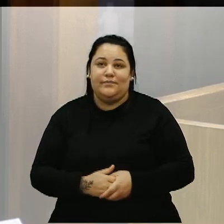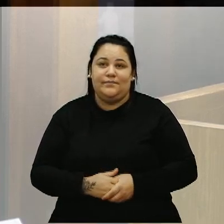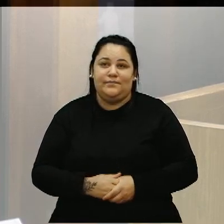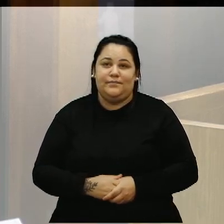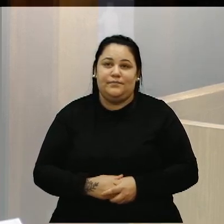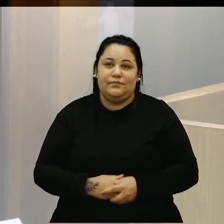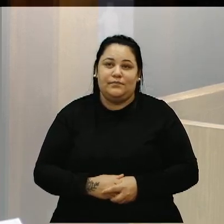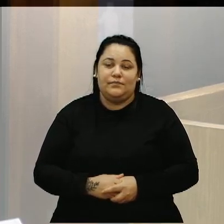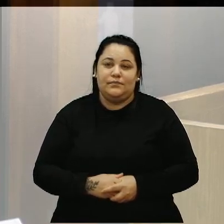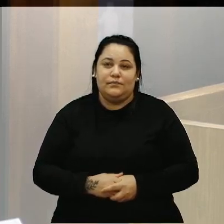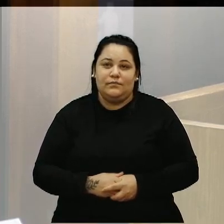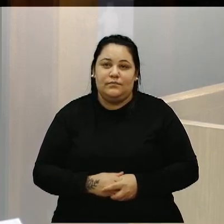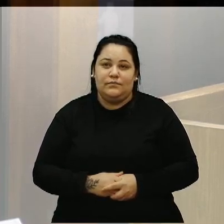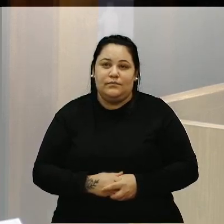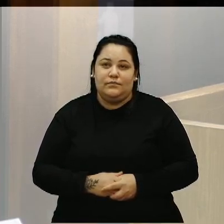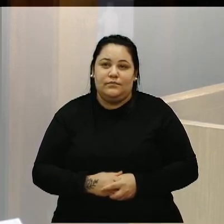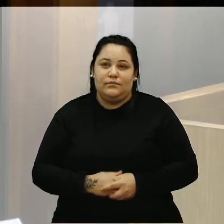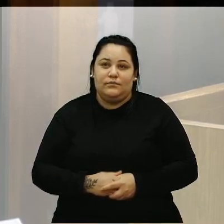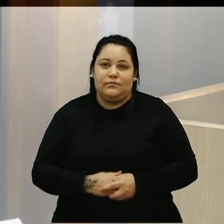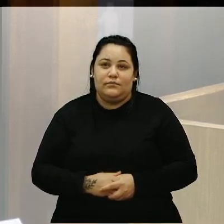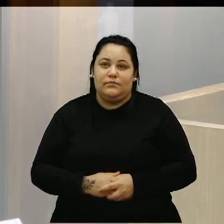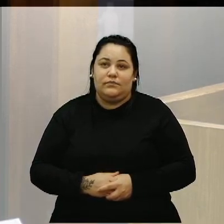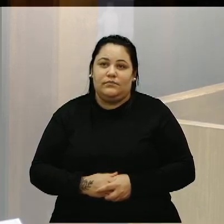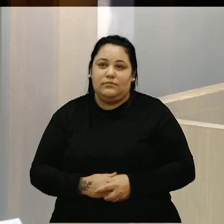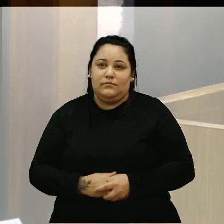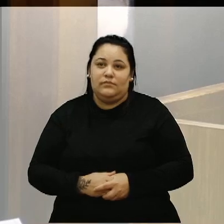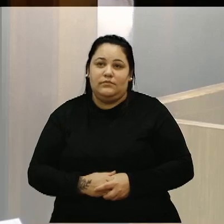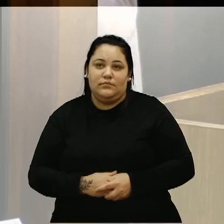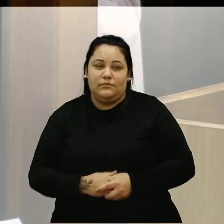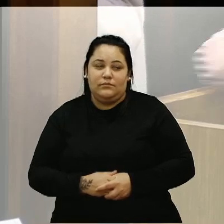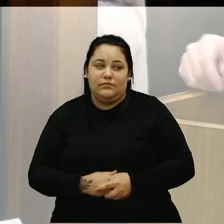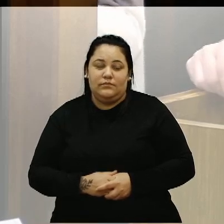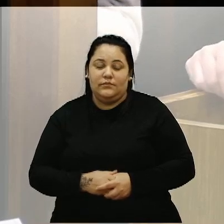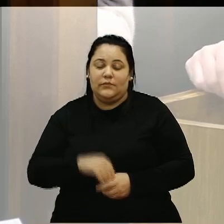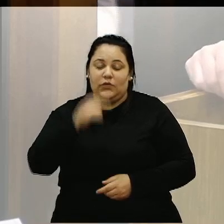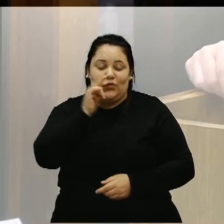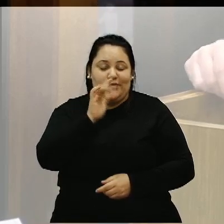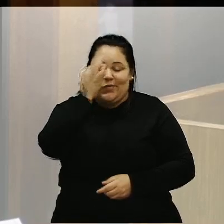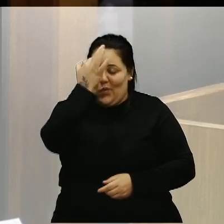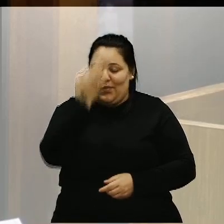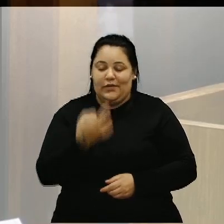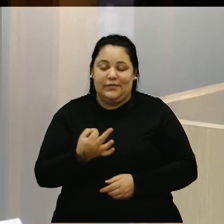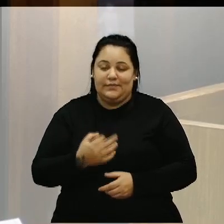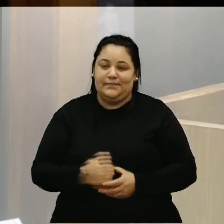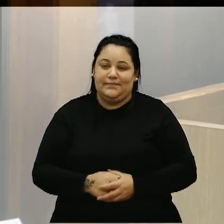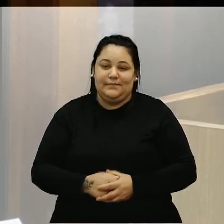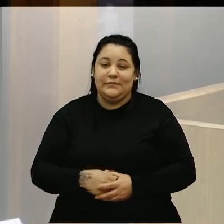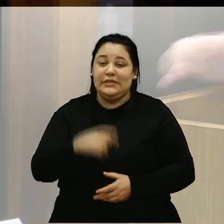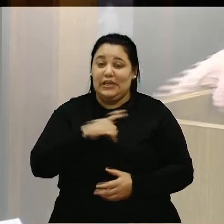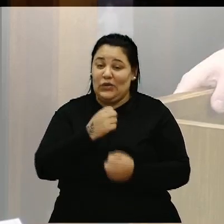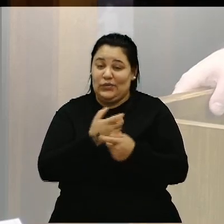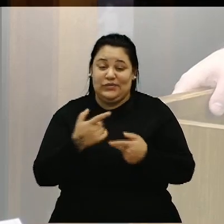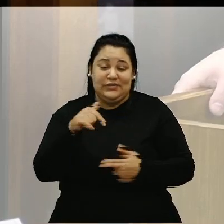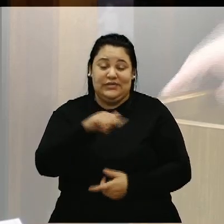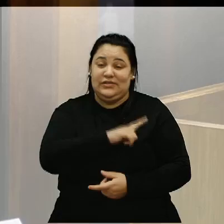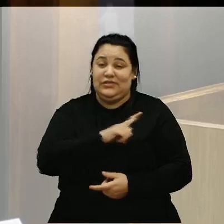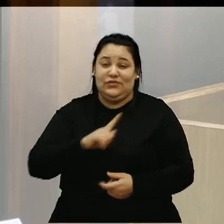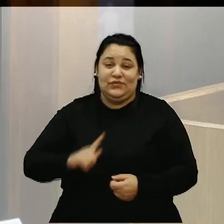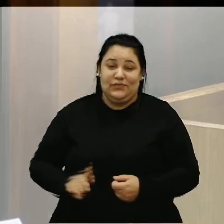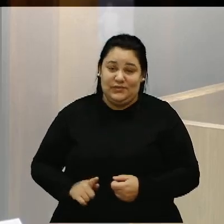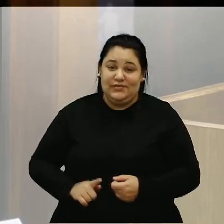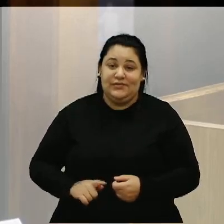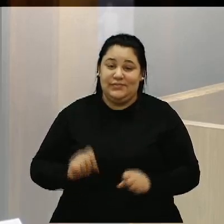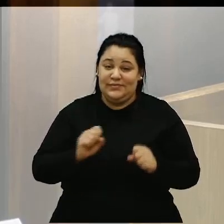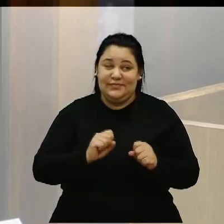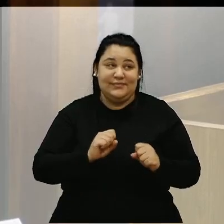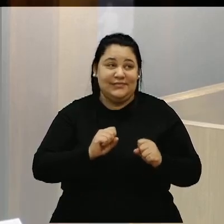vereador. Eu não consigo compreender Tem coisas que esse governo se